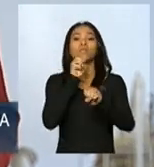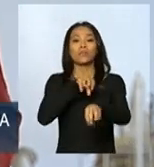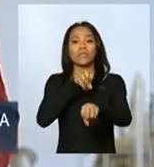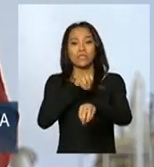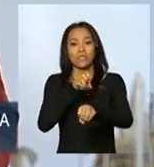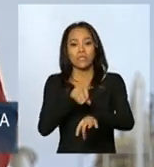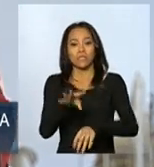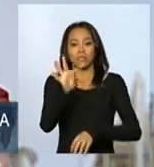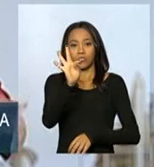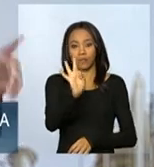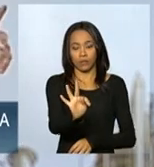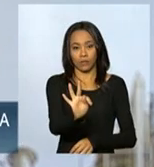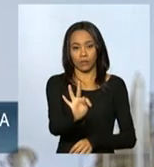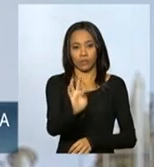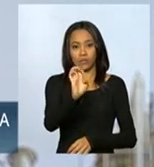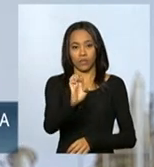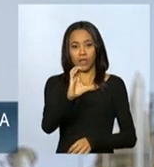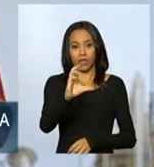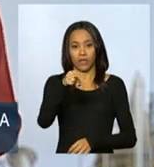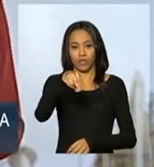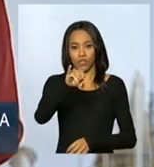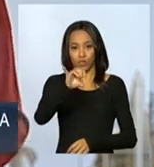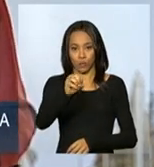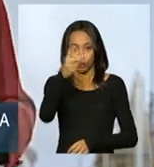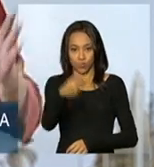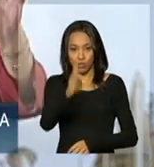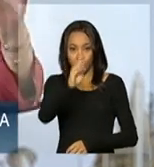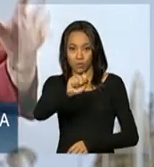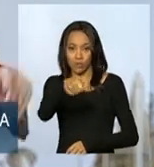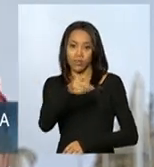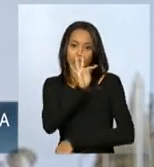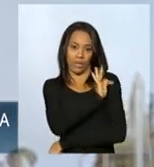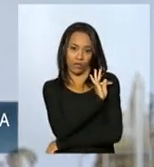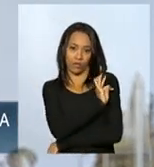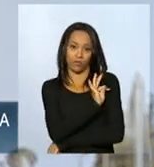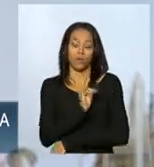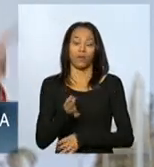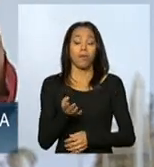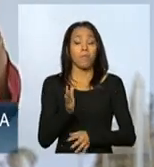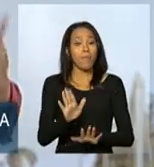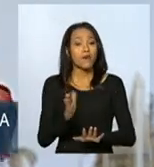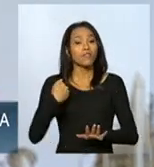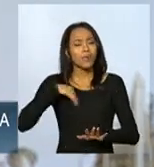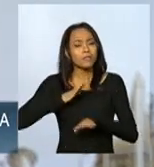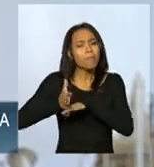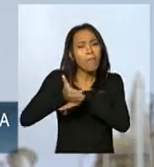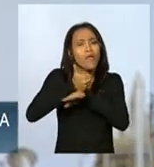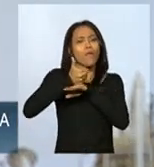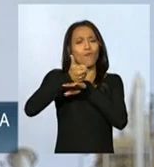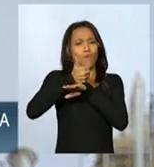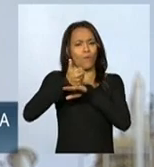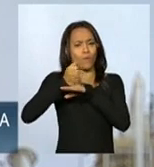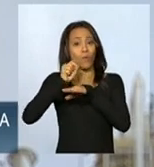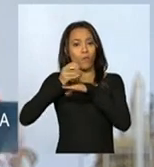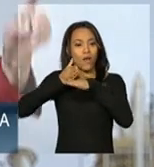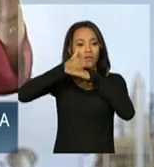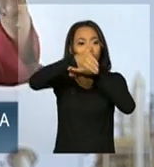no nosso país. Mas eu quero dizer também que a gente melhorou o acesso à